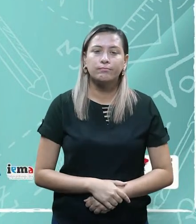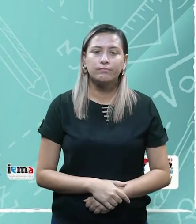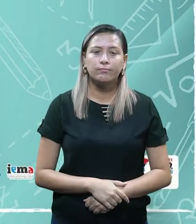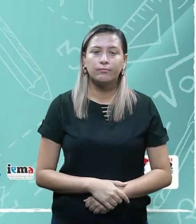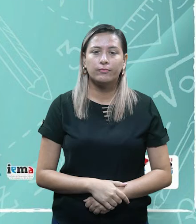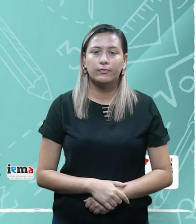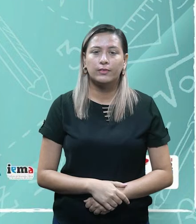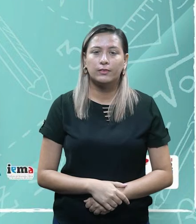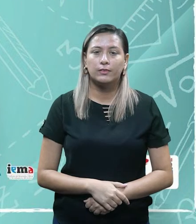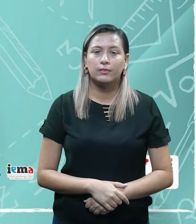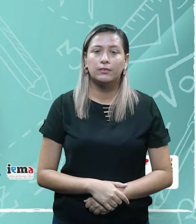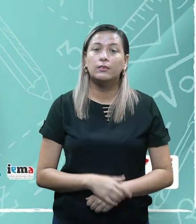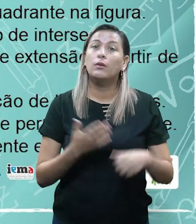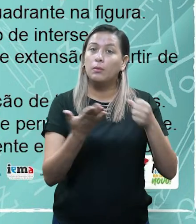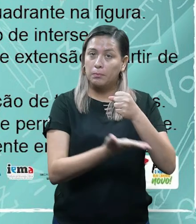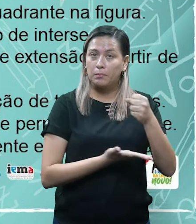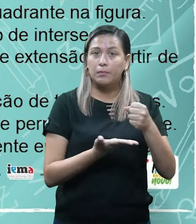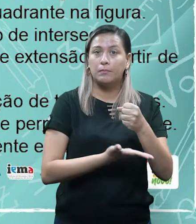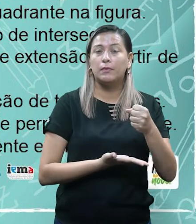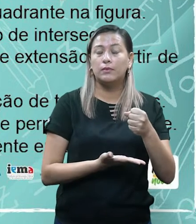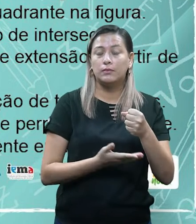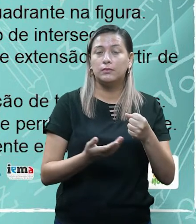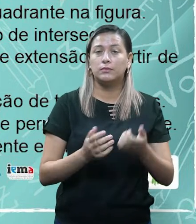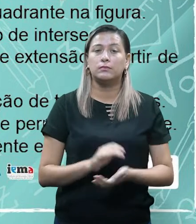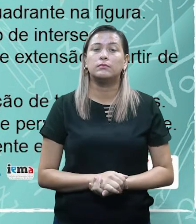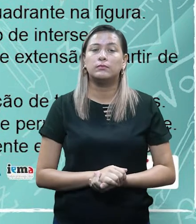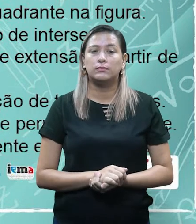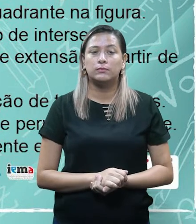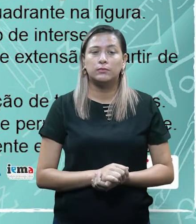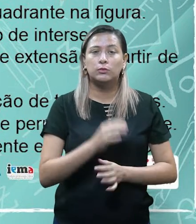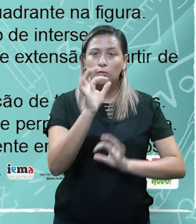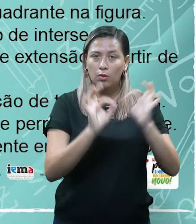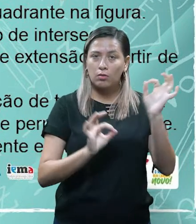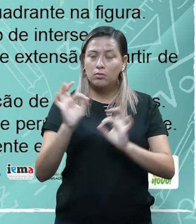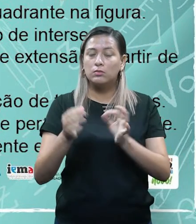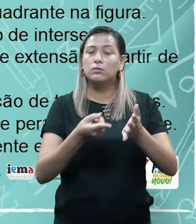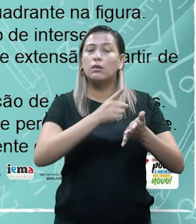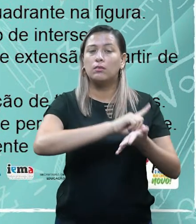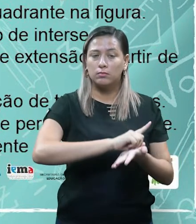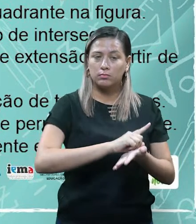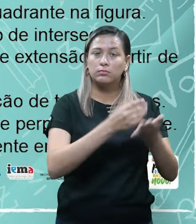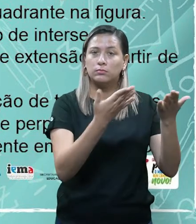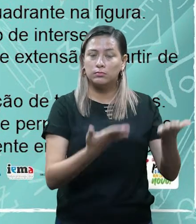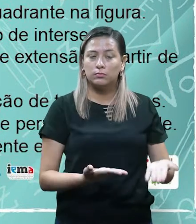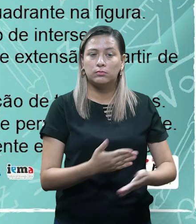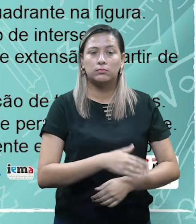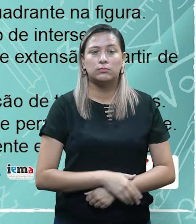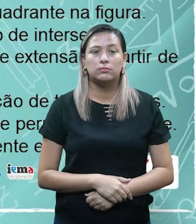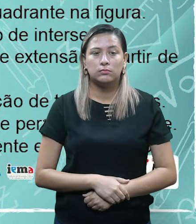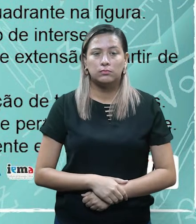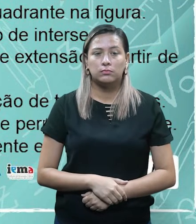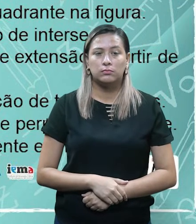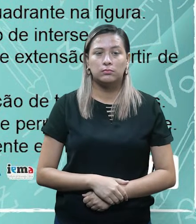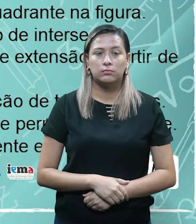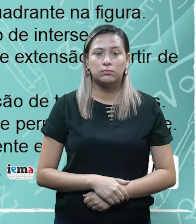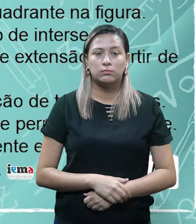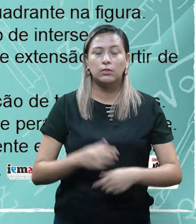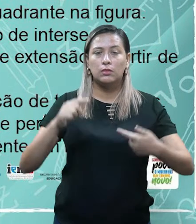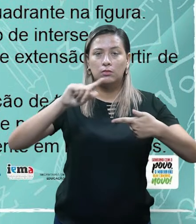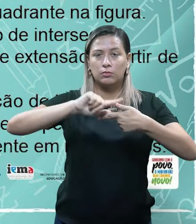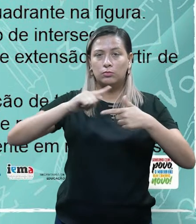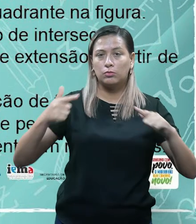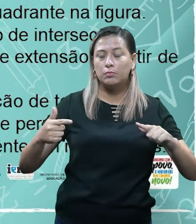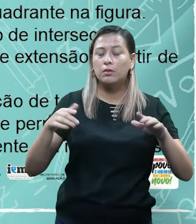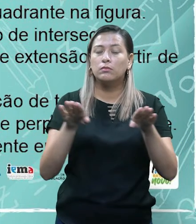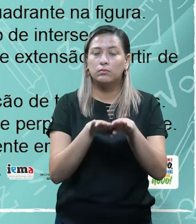é básico, deixar configurado todos esses itens. Então, você tem o centro geométrico, ele também tem aparece a